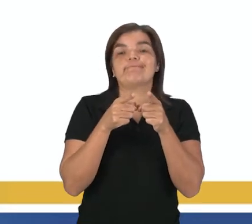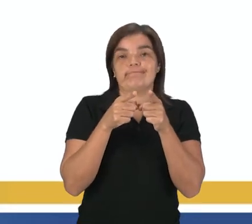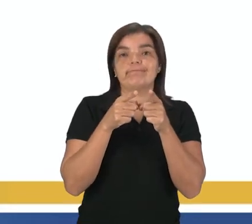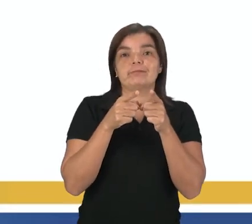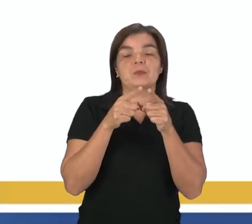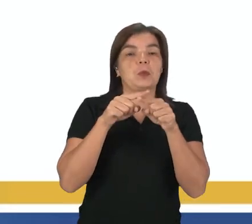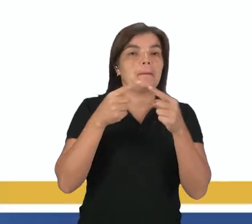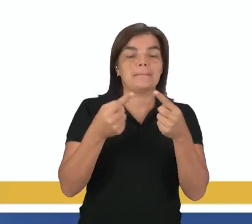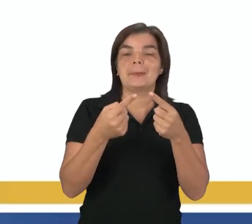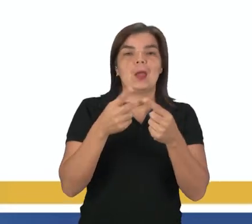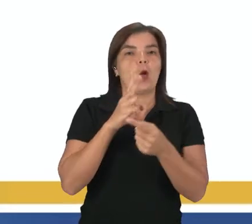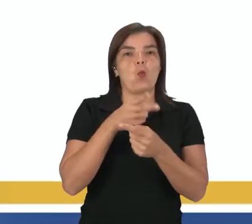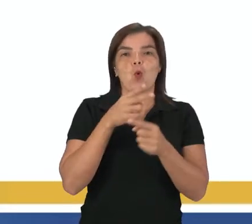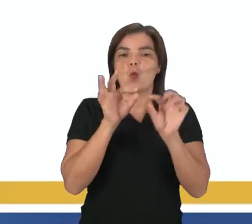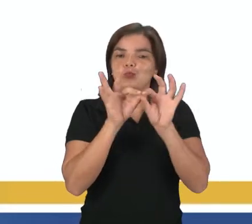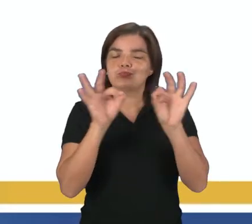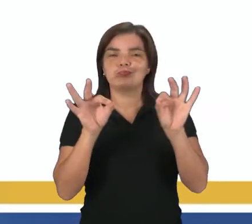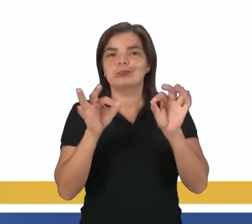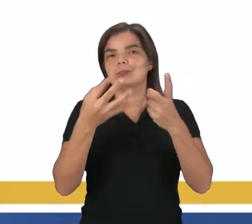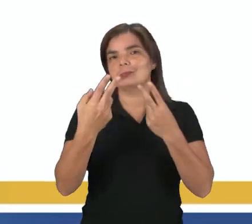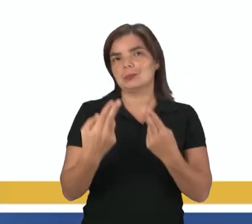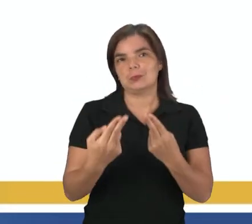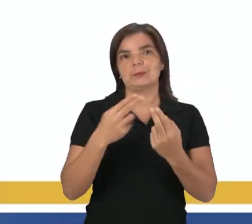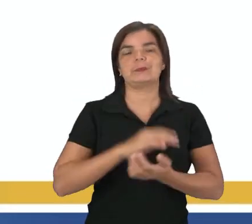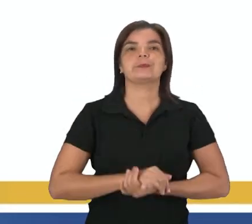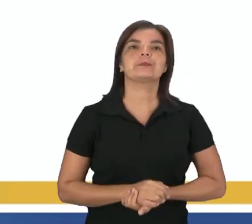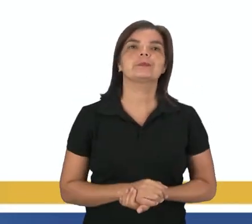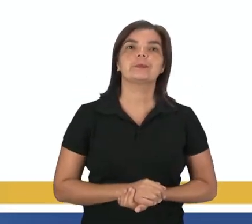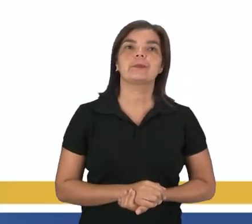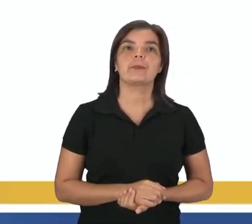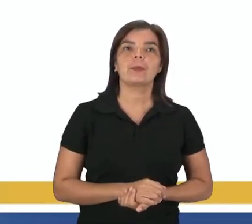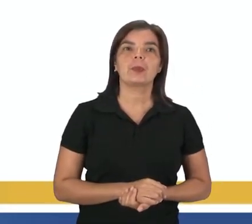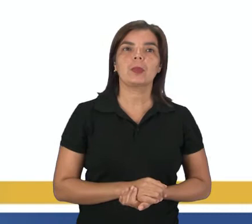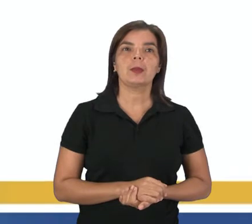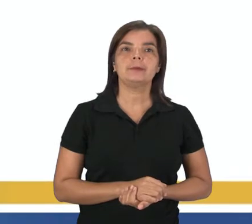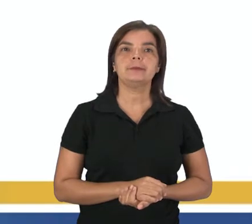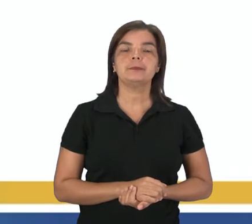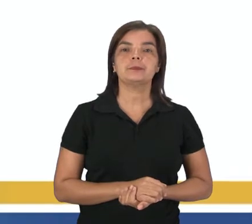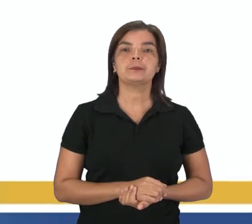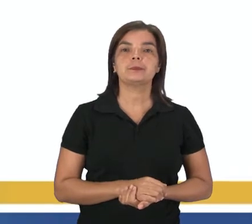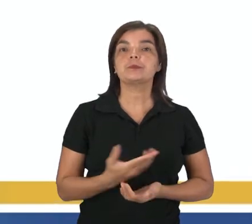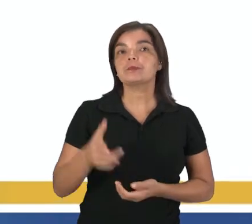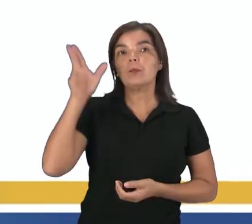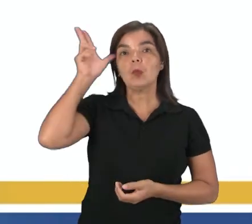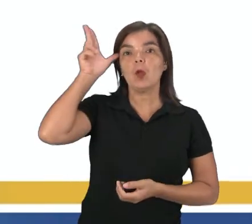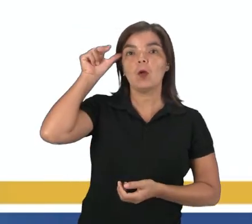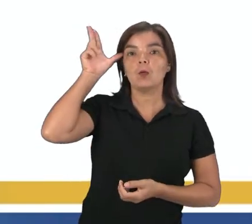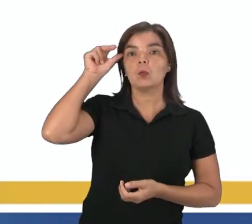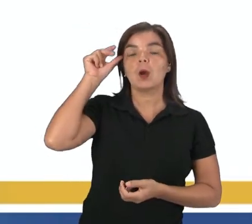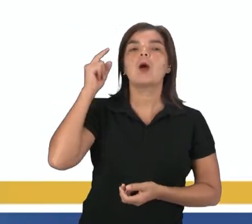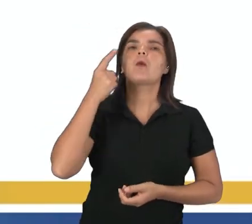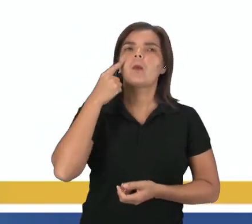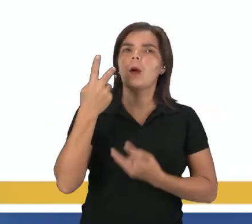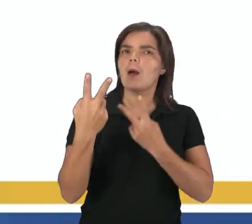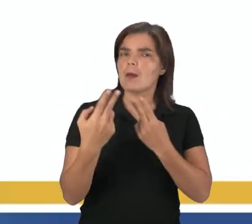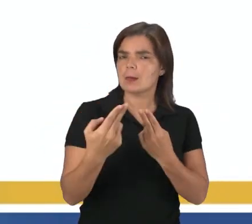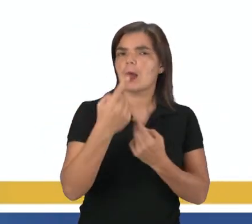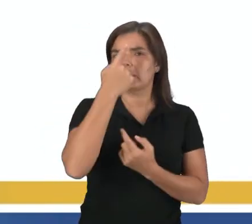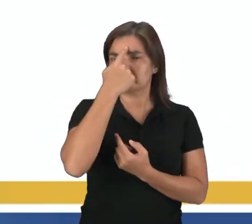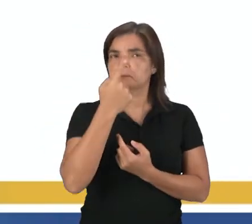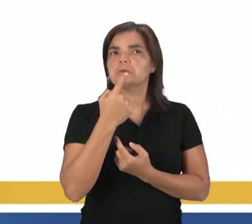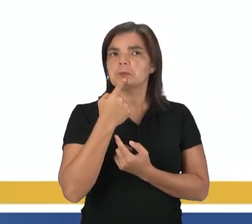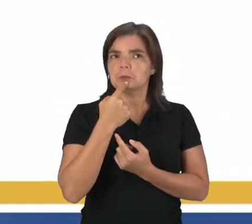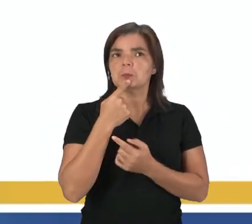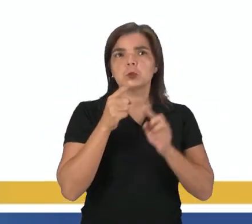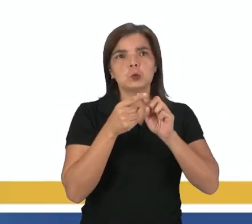deslocou, mas ela não manteve os seus pontos, né? E essa daqui, ó, aí a gente pode ver que é a mesma figura, está